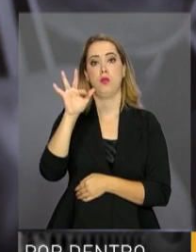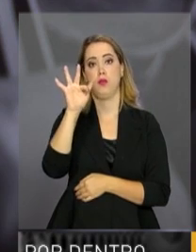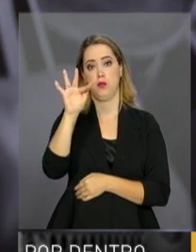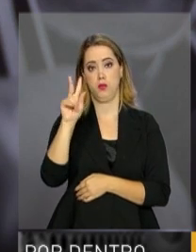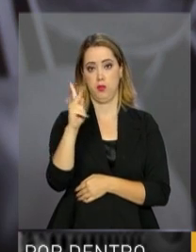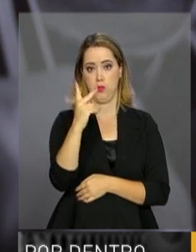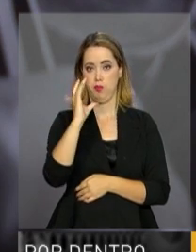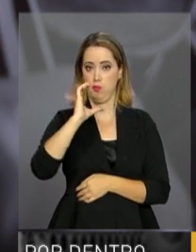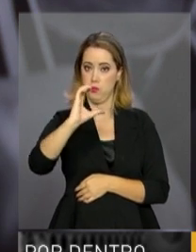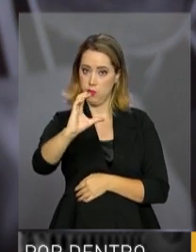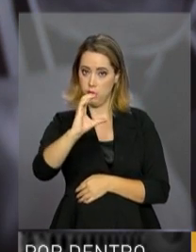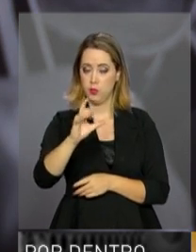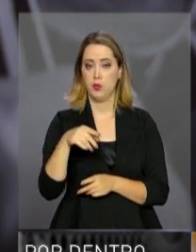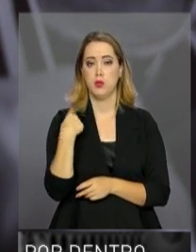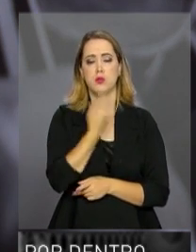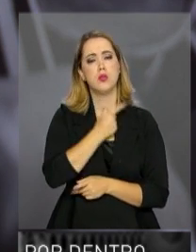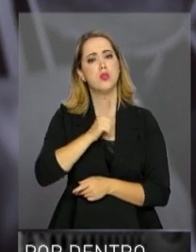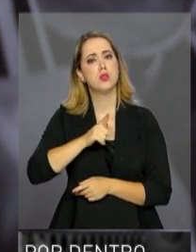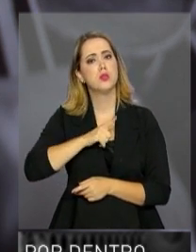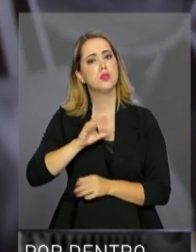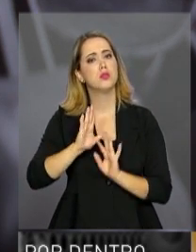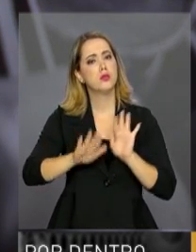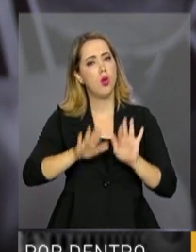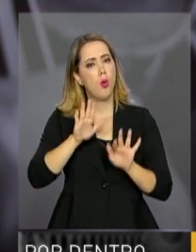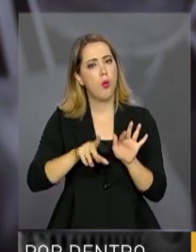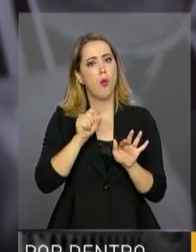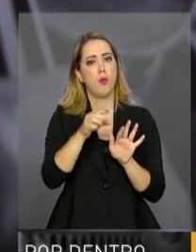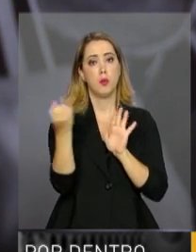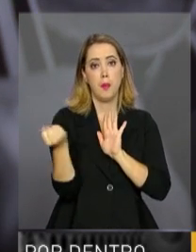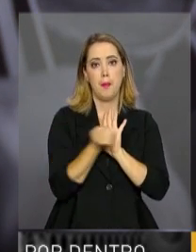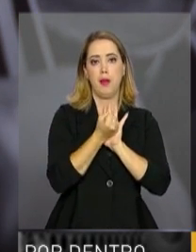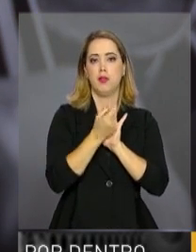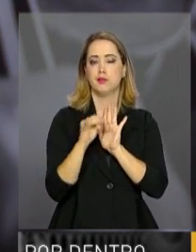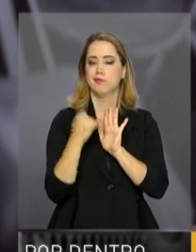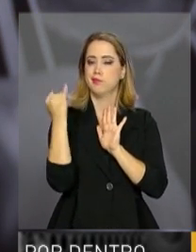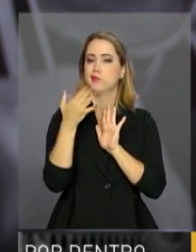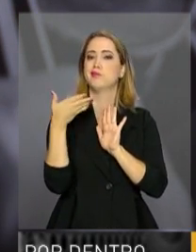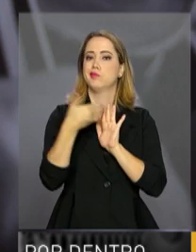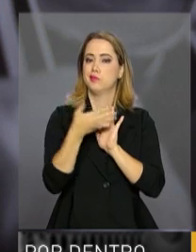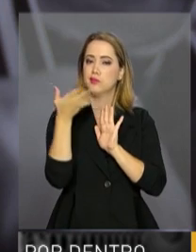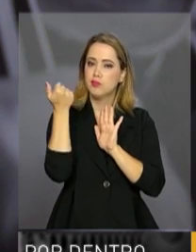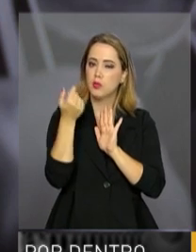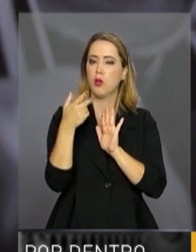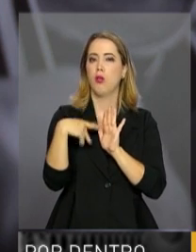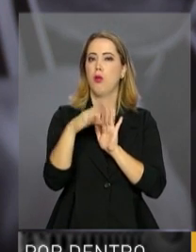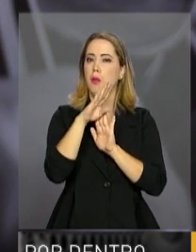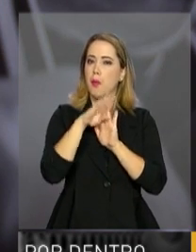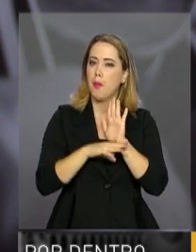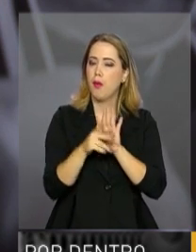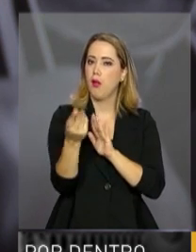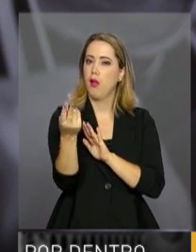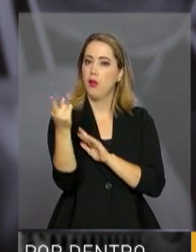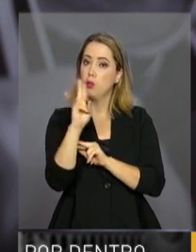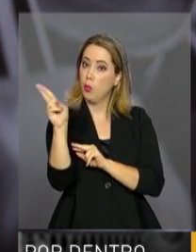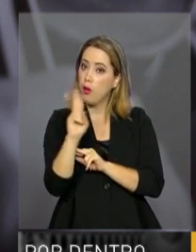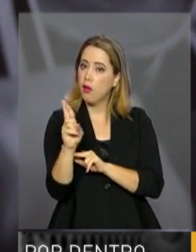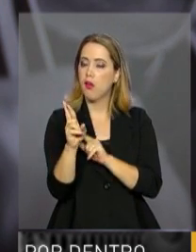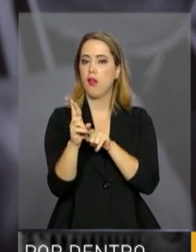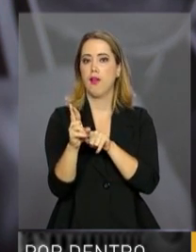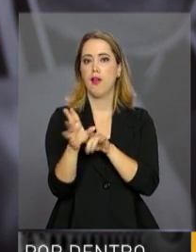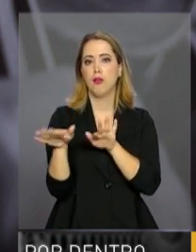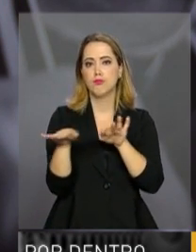Cardoso, nós tivemos algumas marcas importantes daquele governo. Plano Real, estabilidade econômica